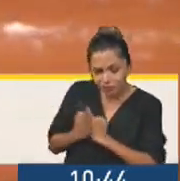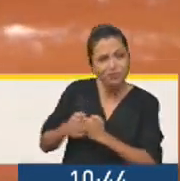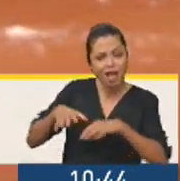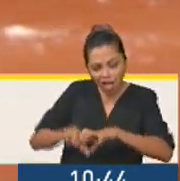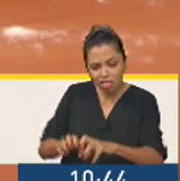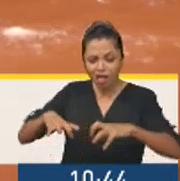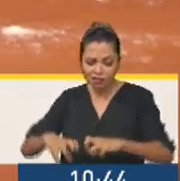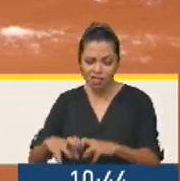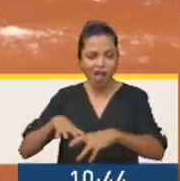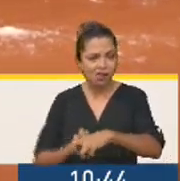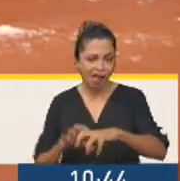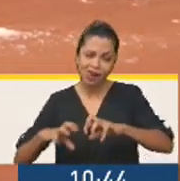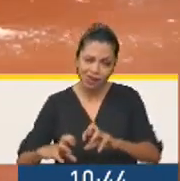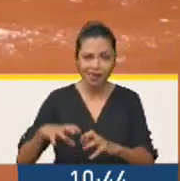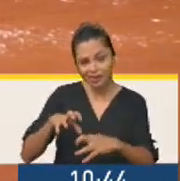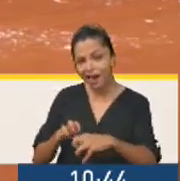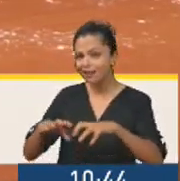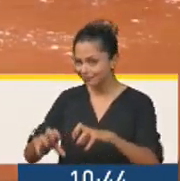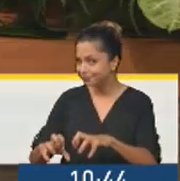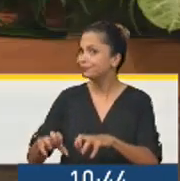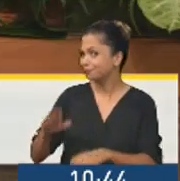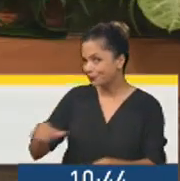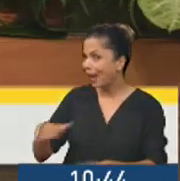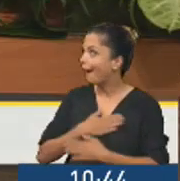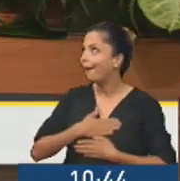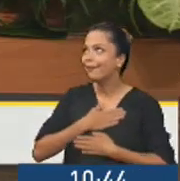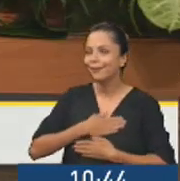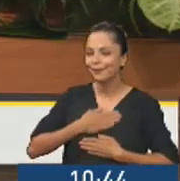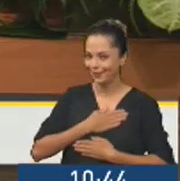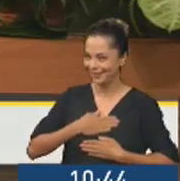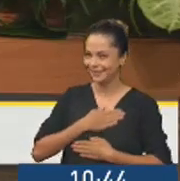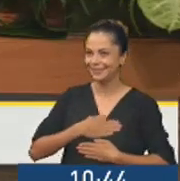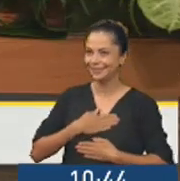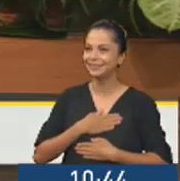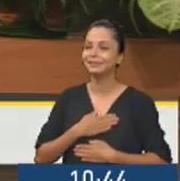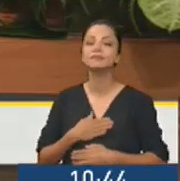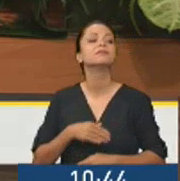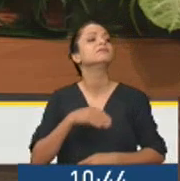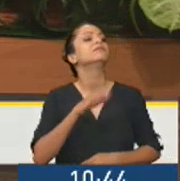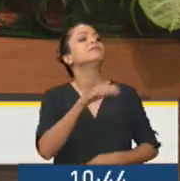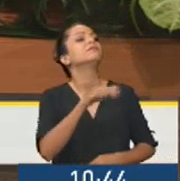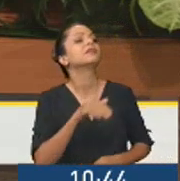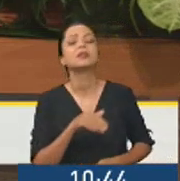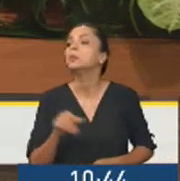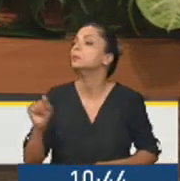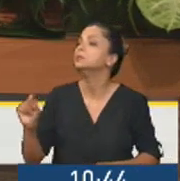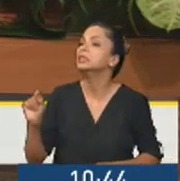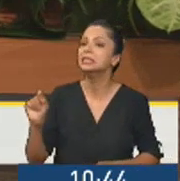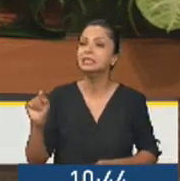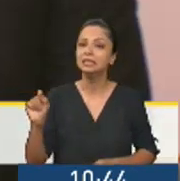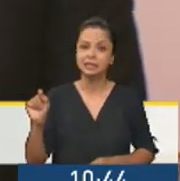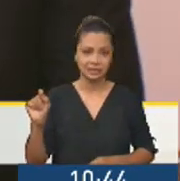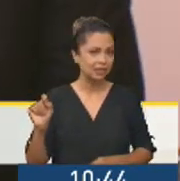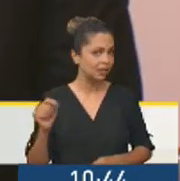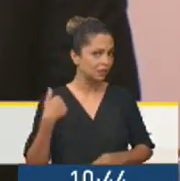muito gostoso e as crianças normalmente adoram. Então aqui eu já tenho... Pode falar. O que eu li essa semana que teve uma